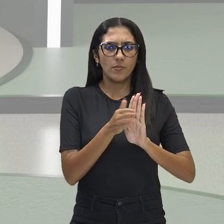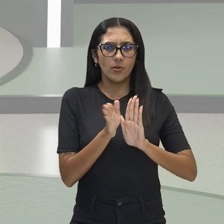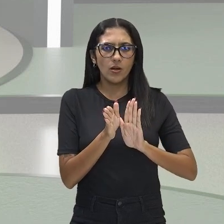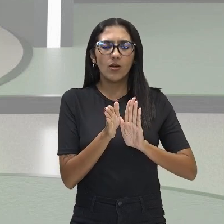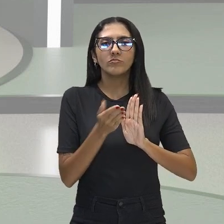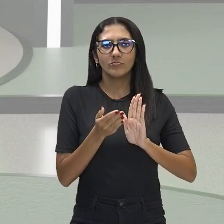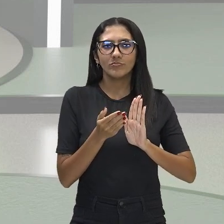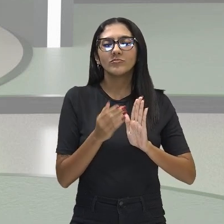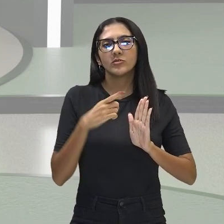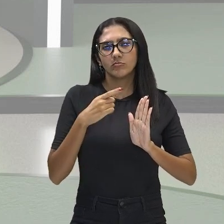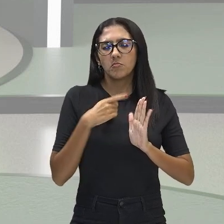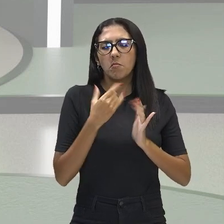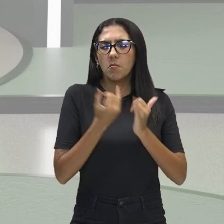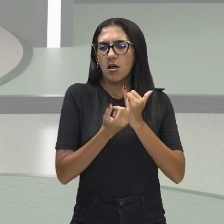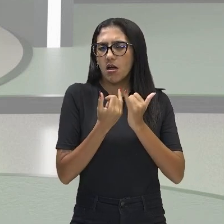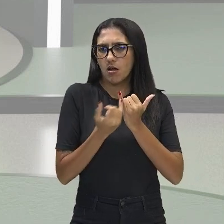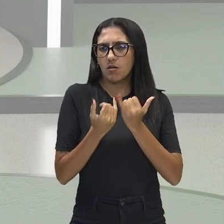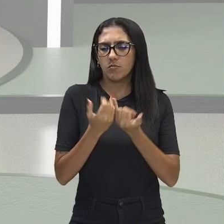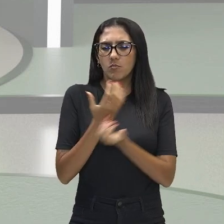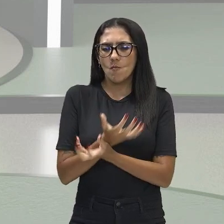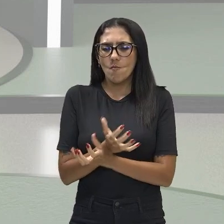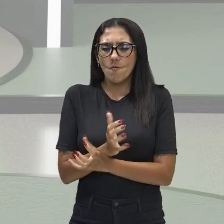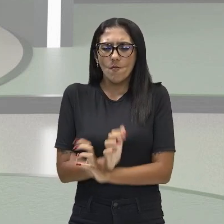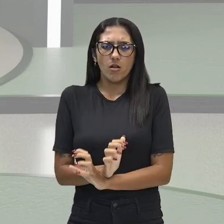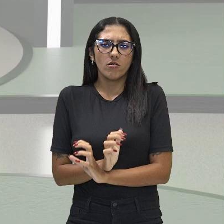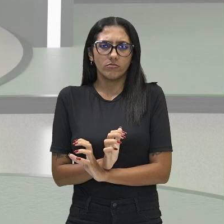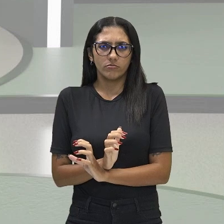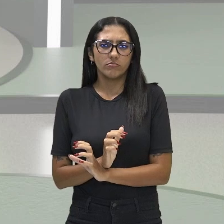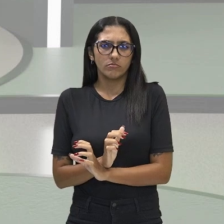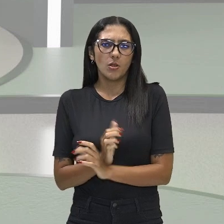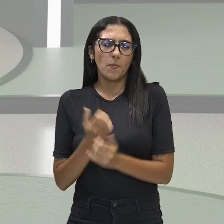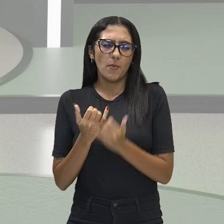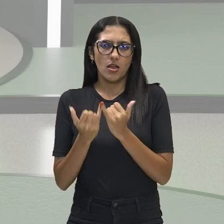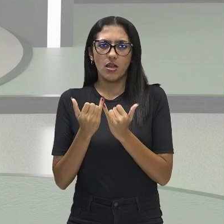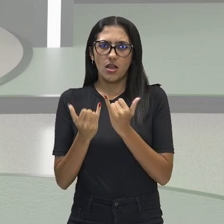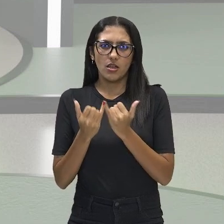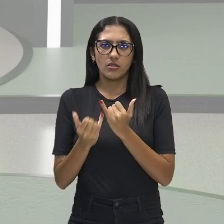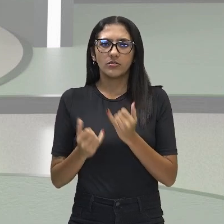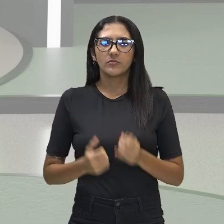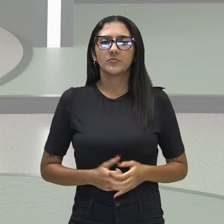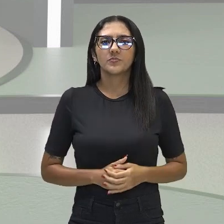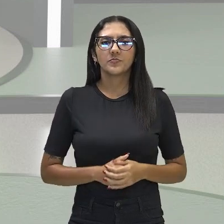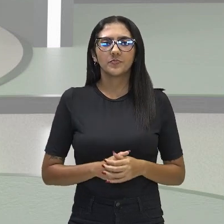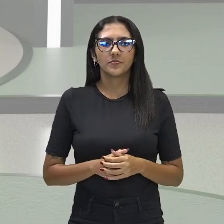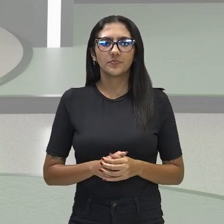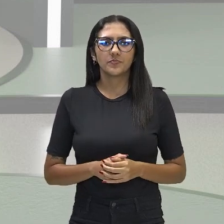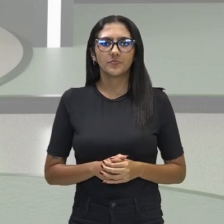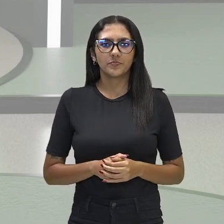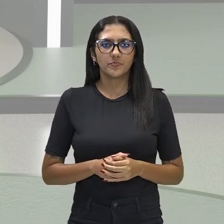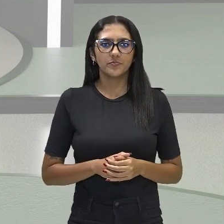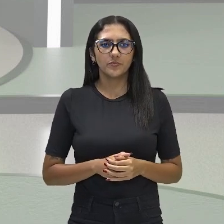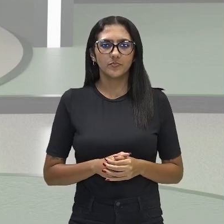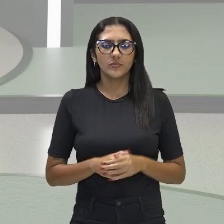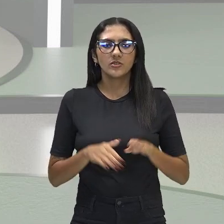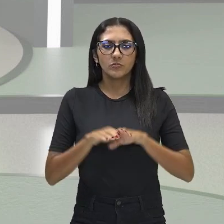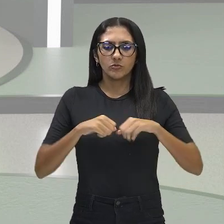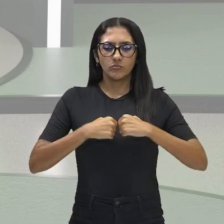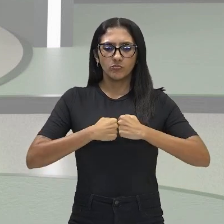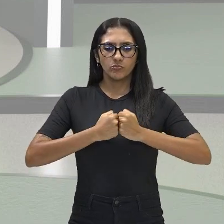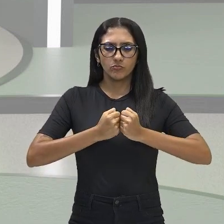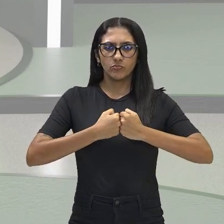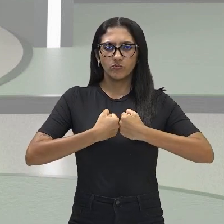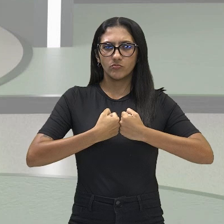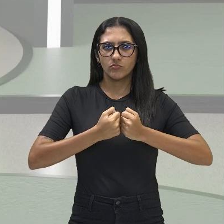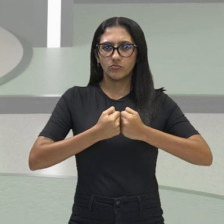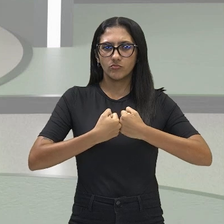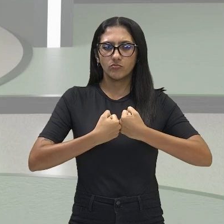funcionariam similarmente às dobradiças das nossas portas, podendo ser definida como pontos de encontro entre os